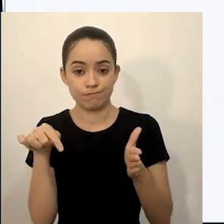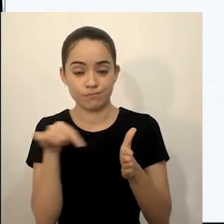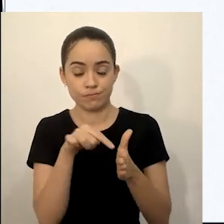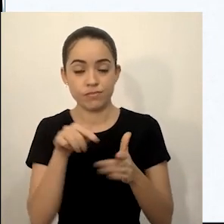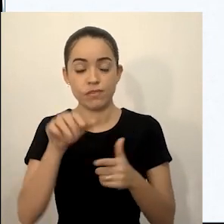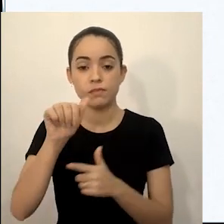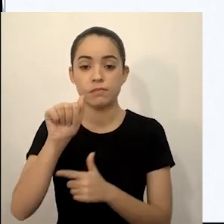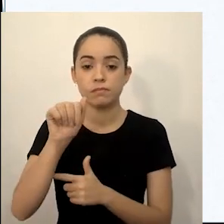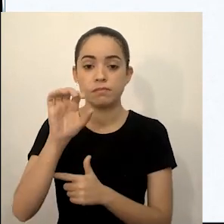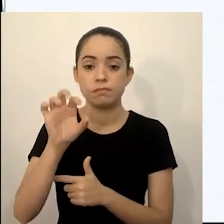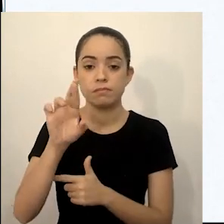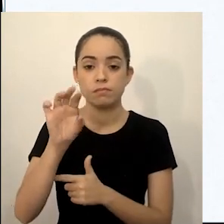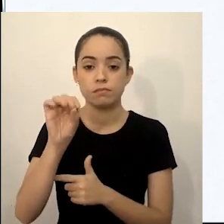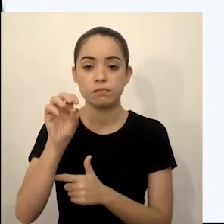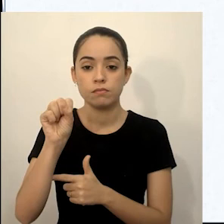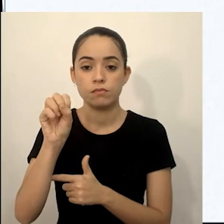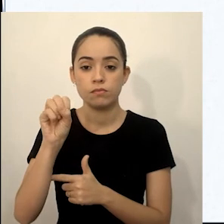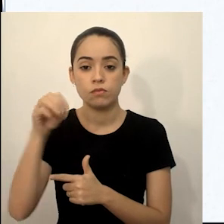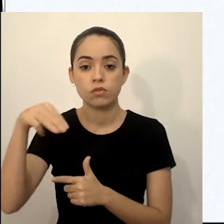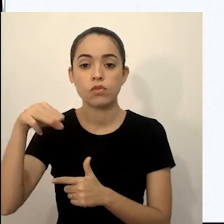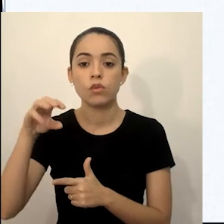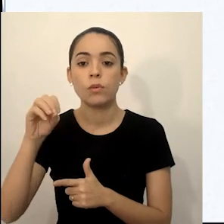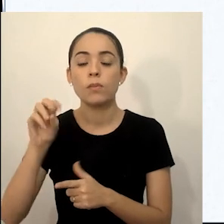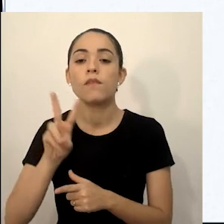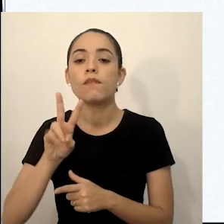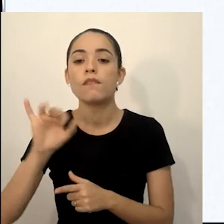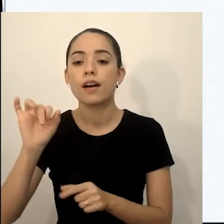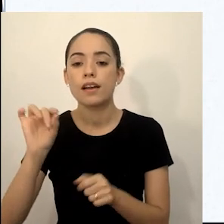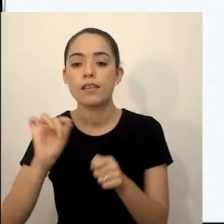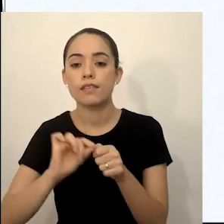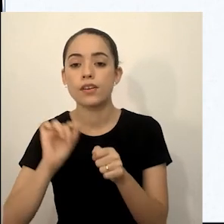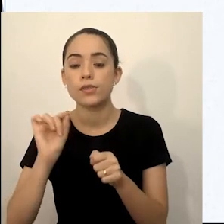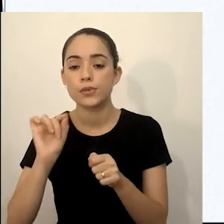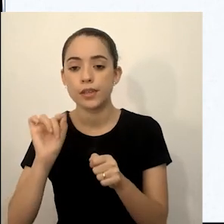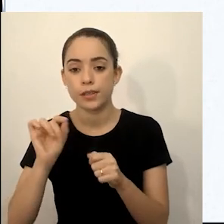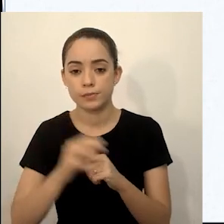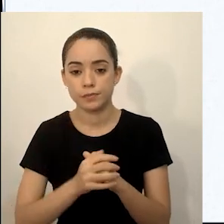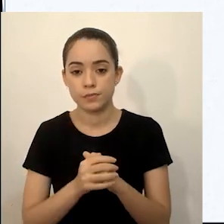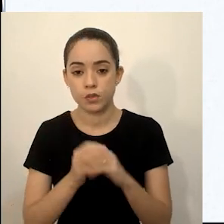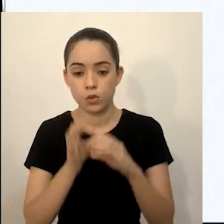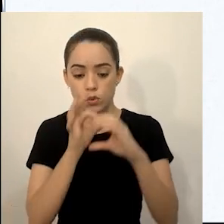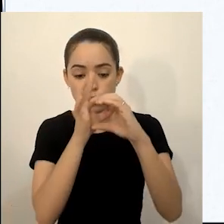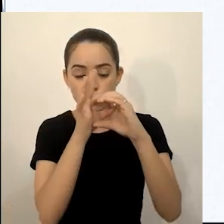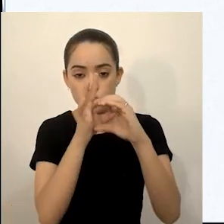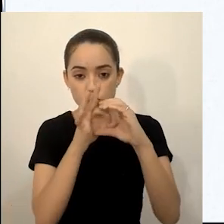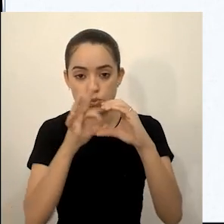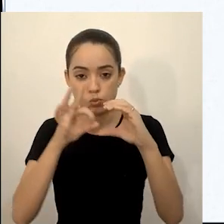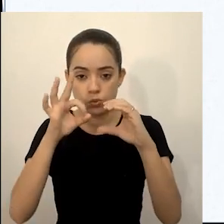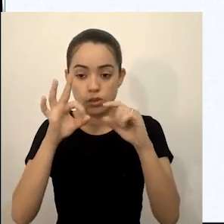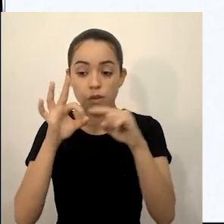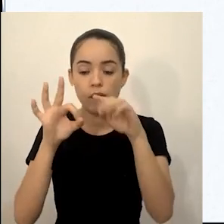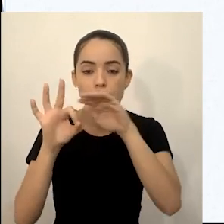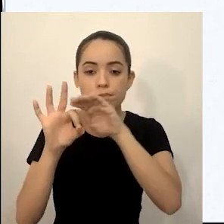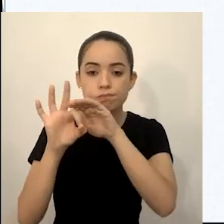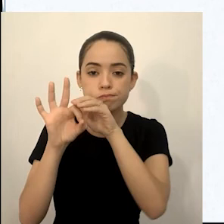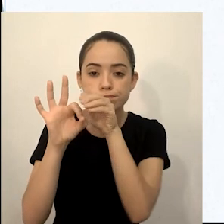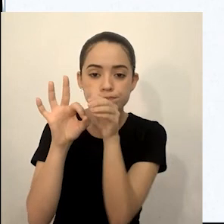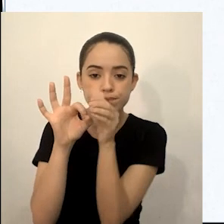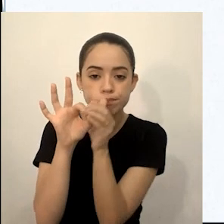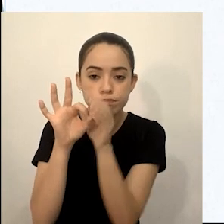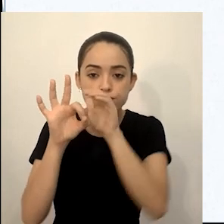Nesta fase, o acrossomo recobrirá 2/3 do núcleo